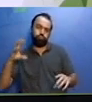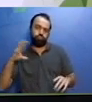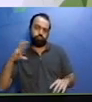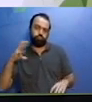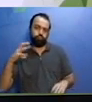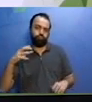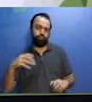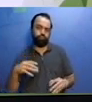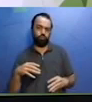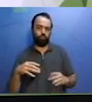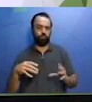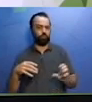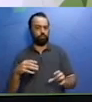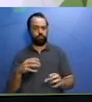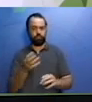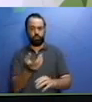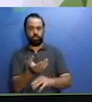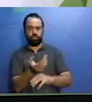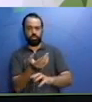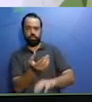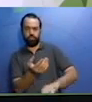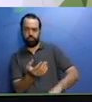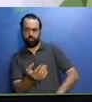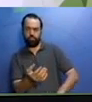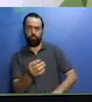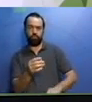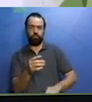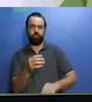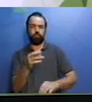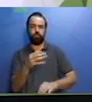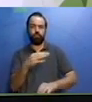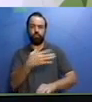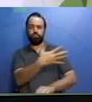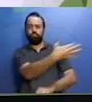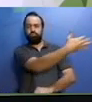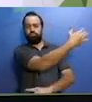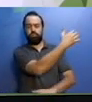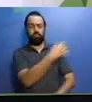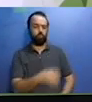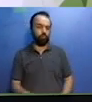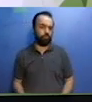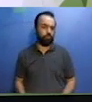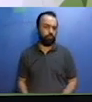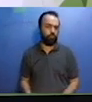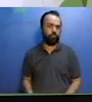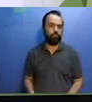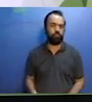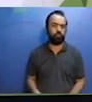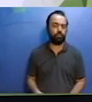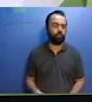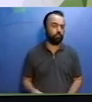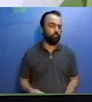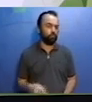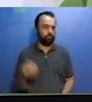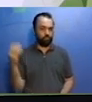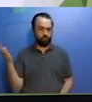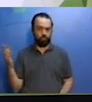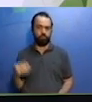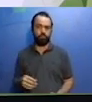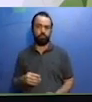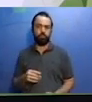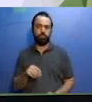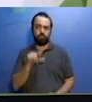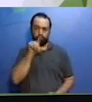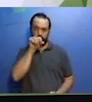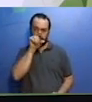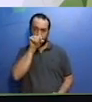denso fica depositado no fundo, formando o sedimentado. Eu usei como exemplo uma máquina de separar